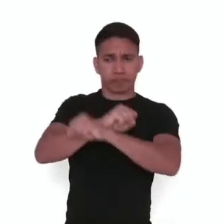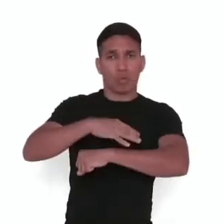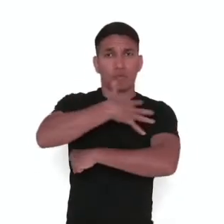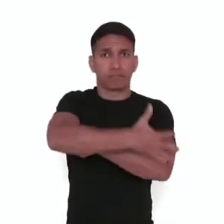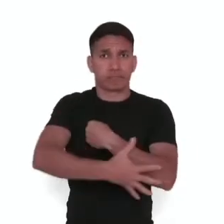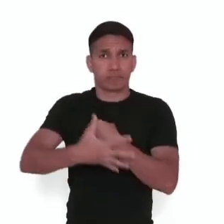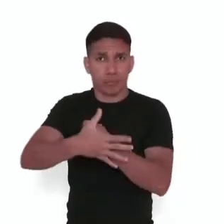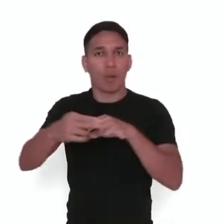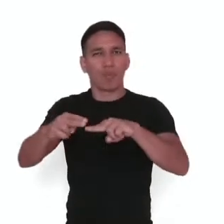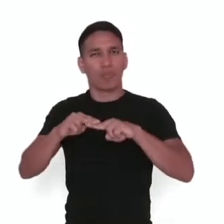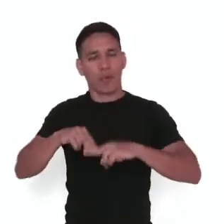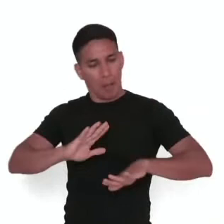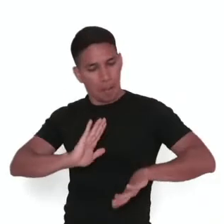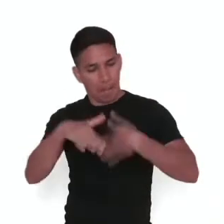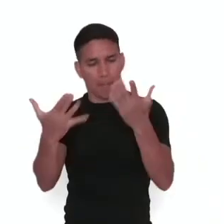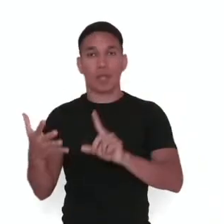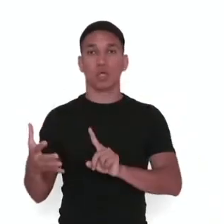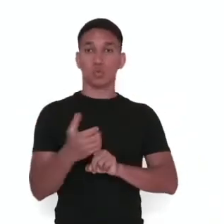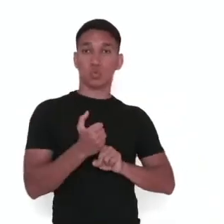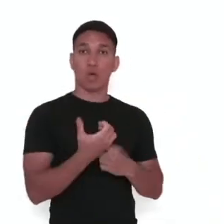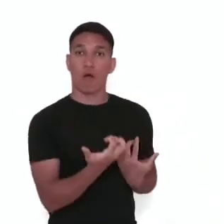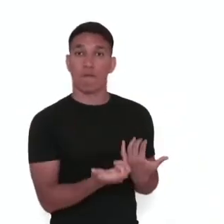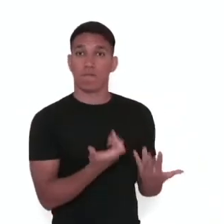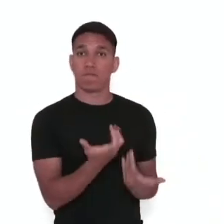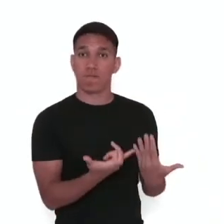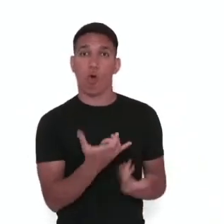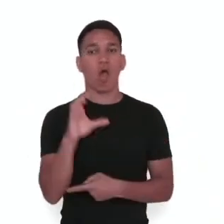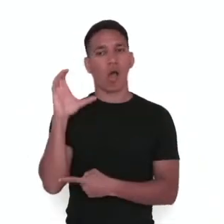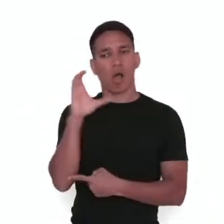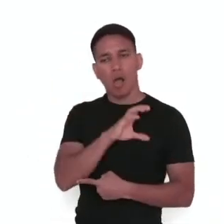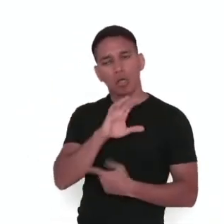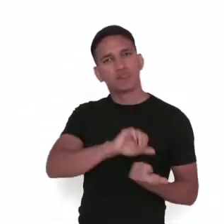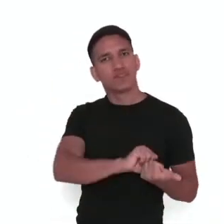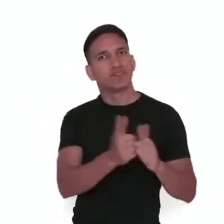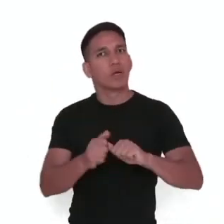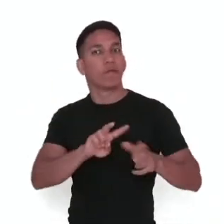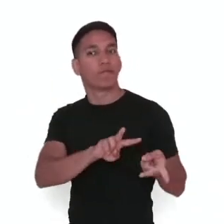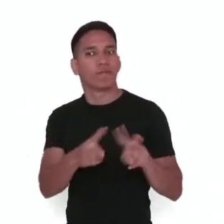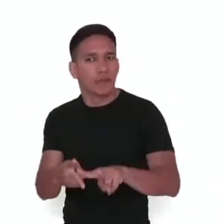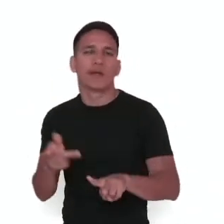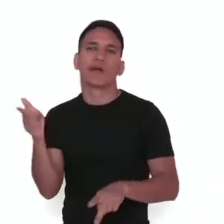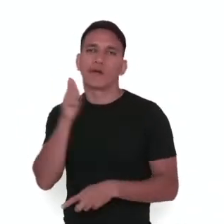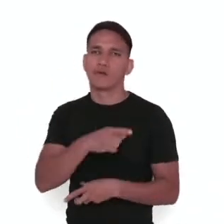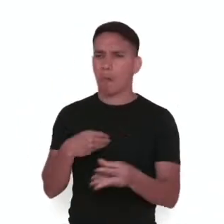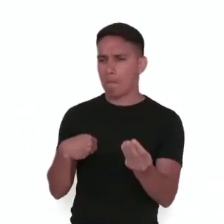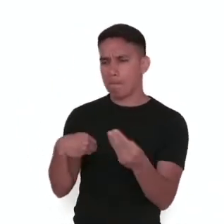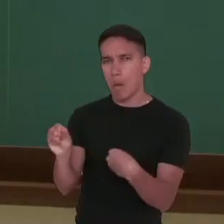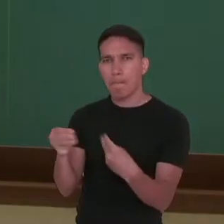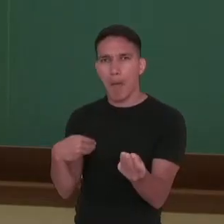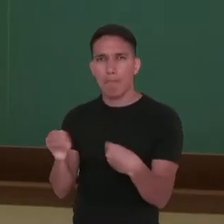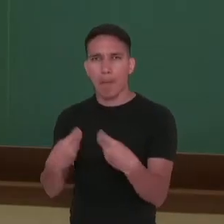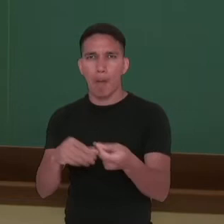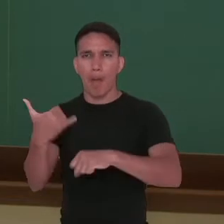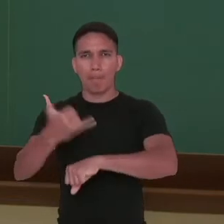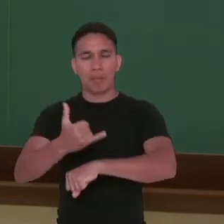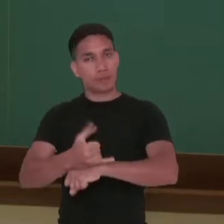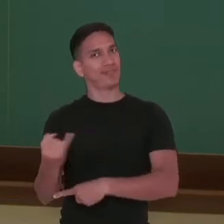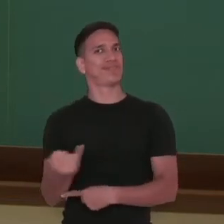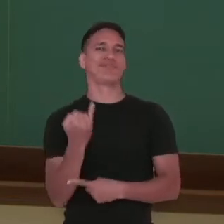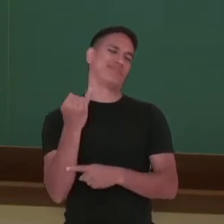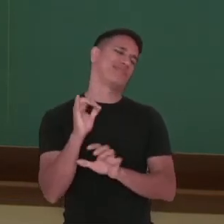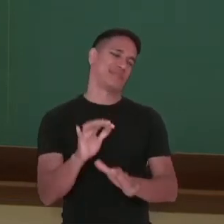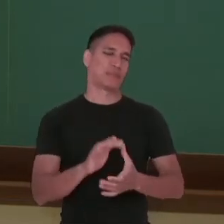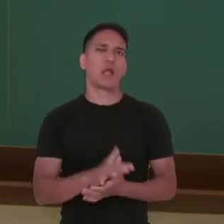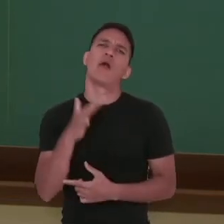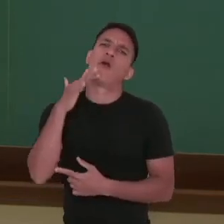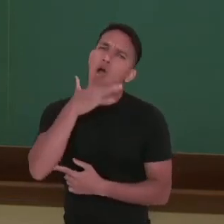a evolução, né, do domínio do fogo, do calor para os metais, pessoal, para modelar os metais foi fundamental. É claro, galera,